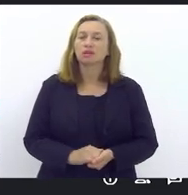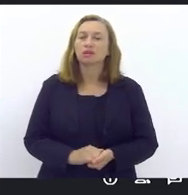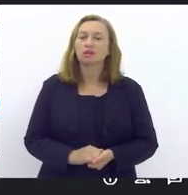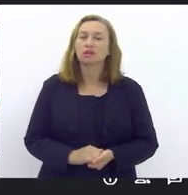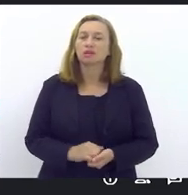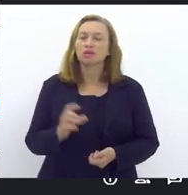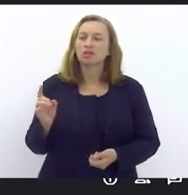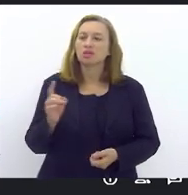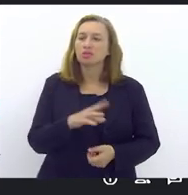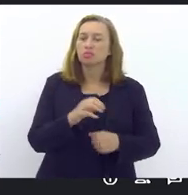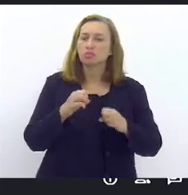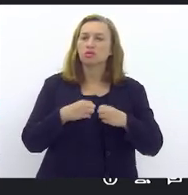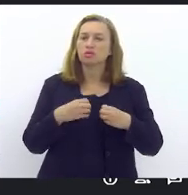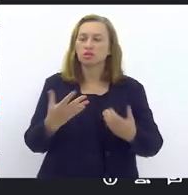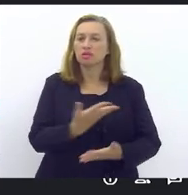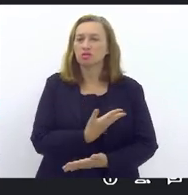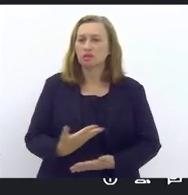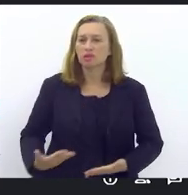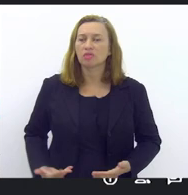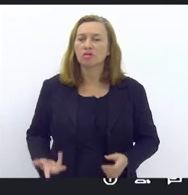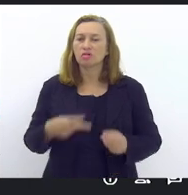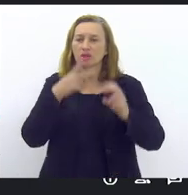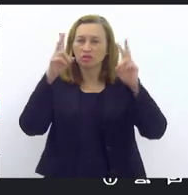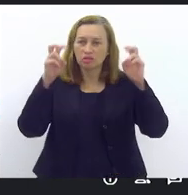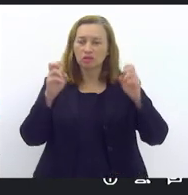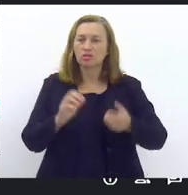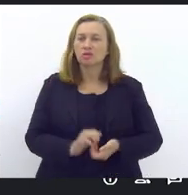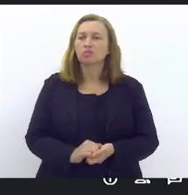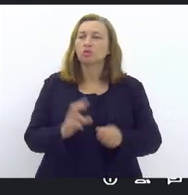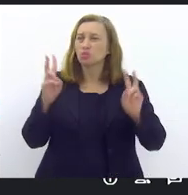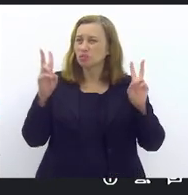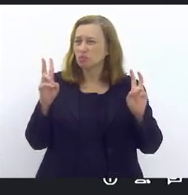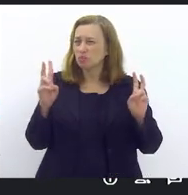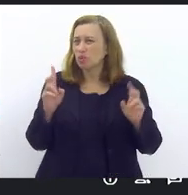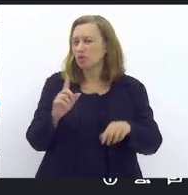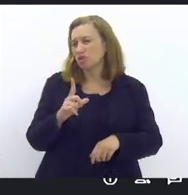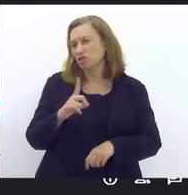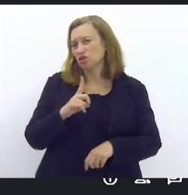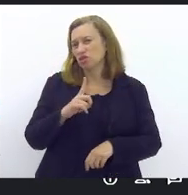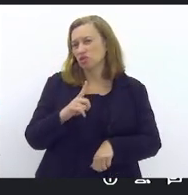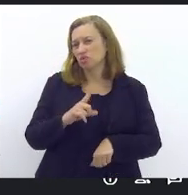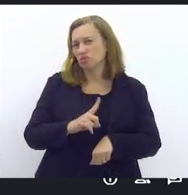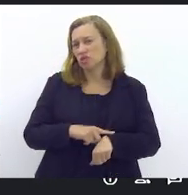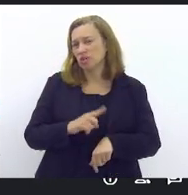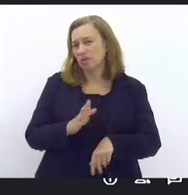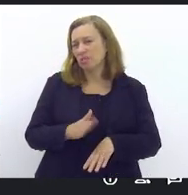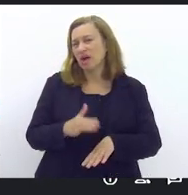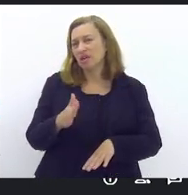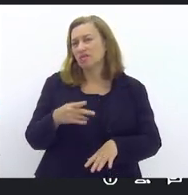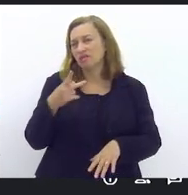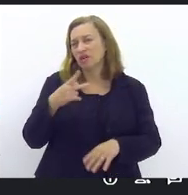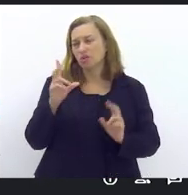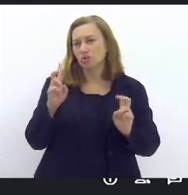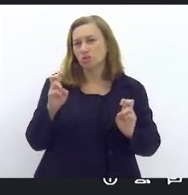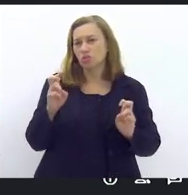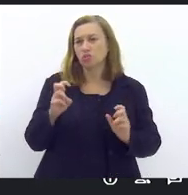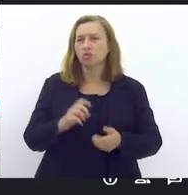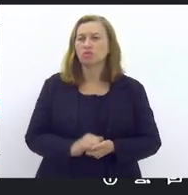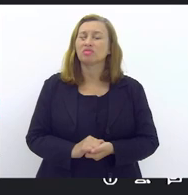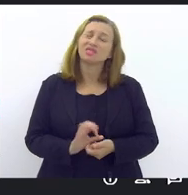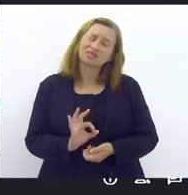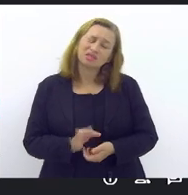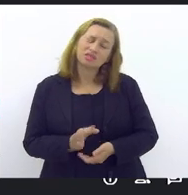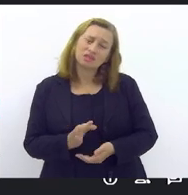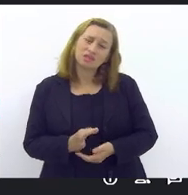Nas últimas audiências que tratando do tema, eu tive um tempo um pouquinho maior para tratar do assunto. E, de